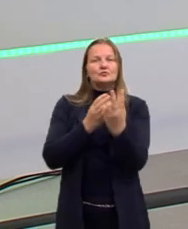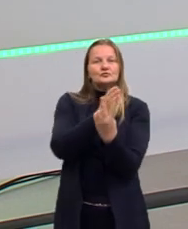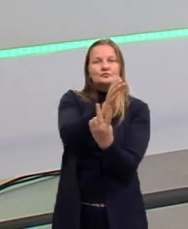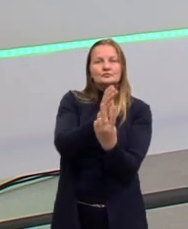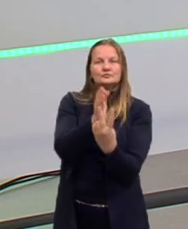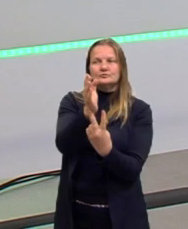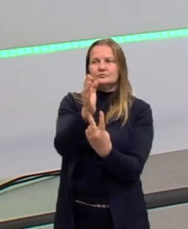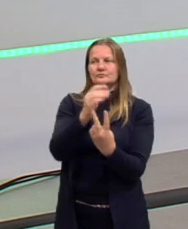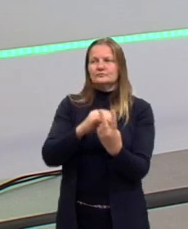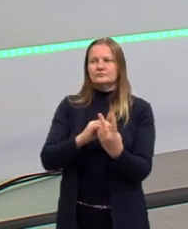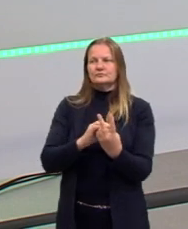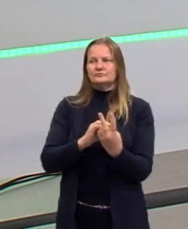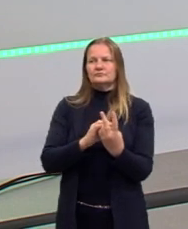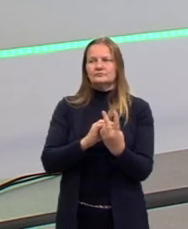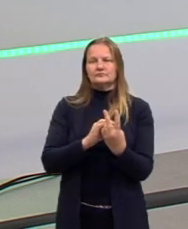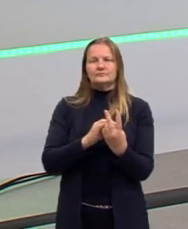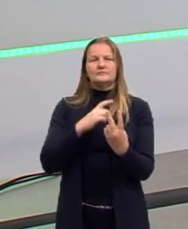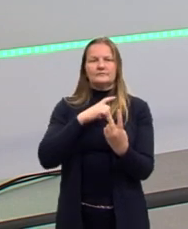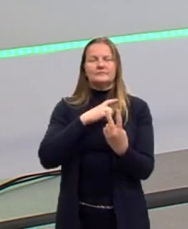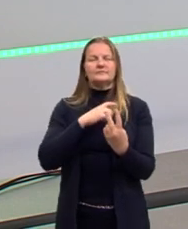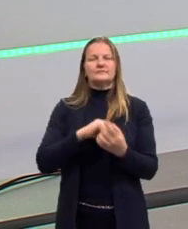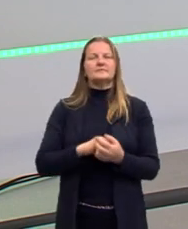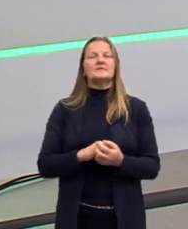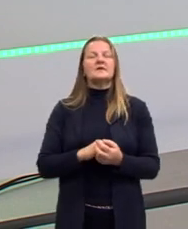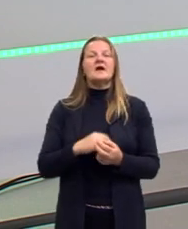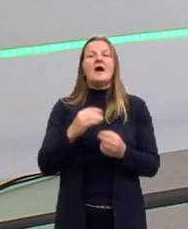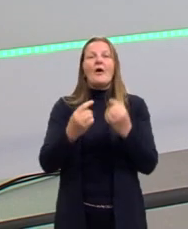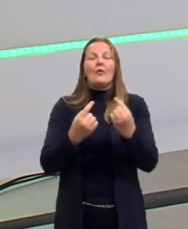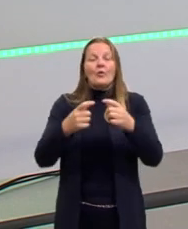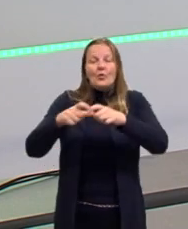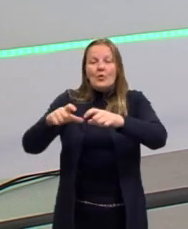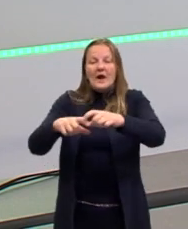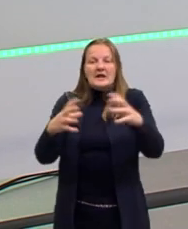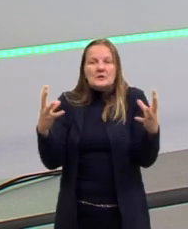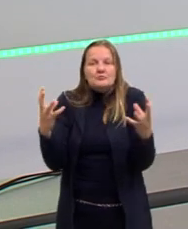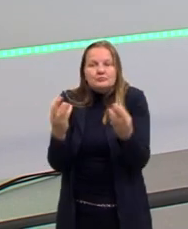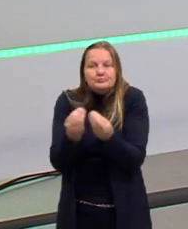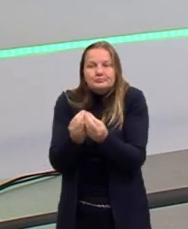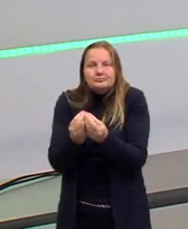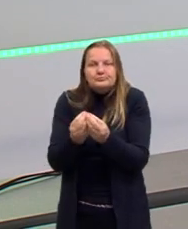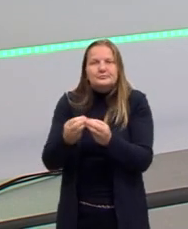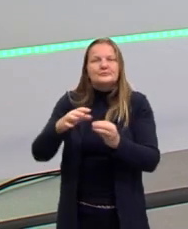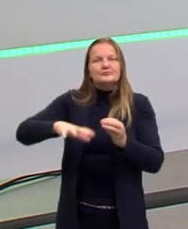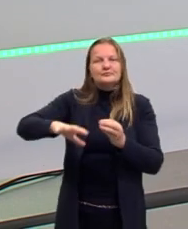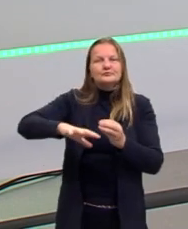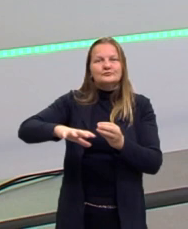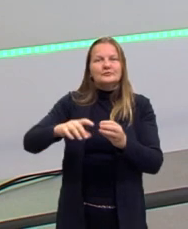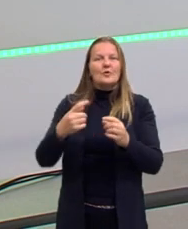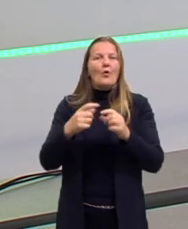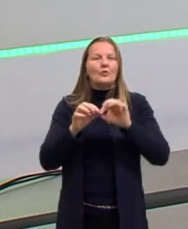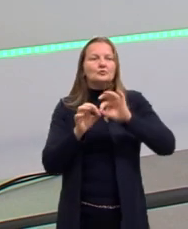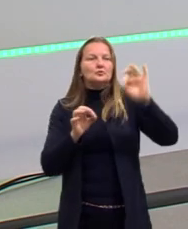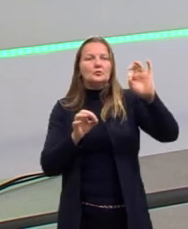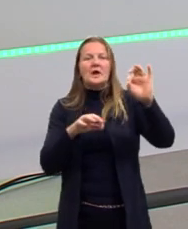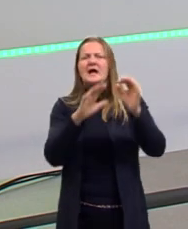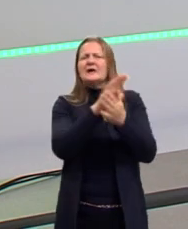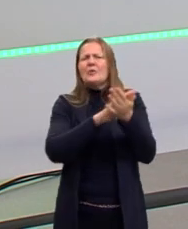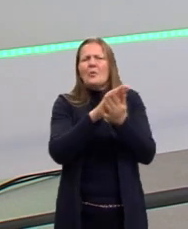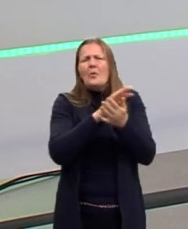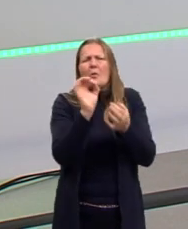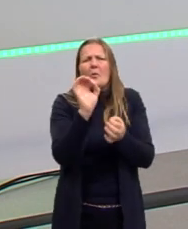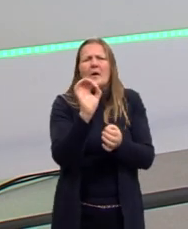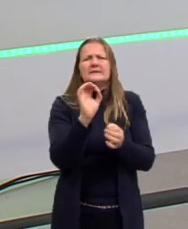primeiramente em lugares que foram muito habitados decorrência de outros lugares que não foram